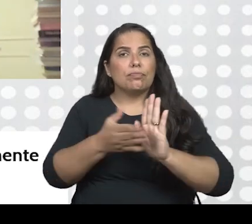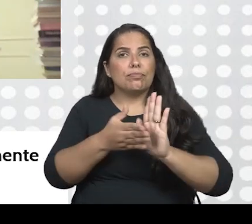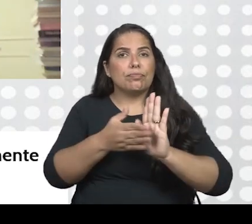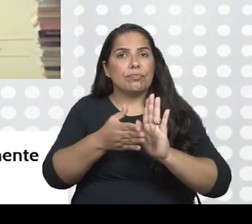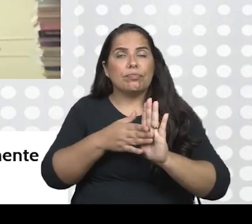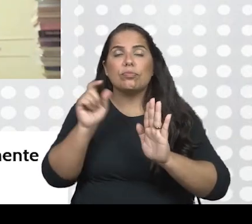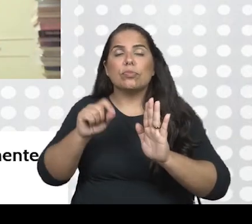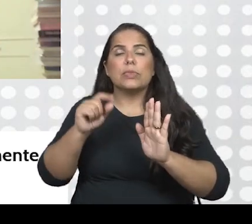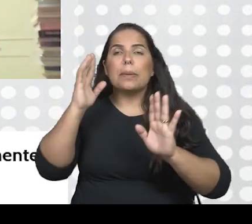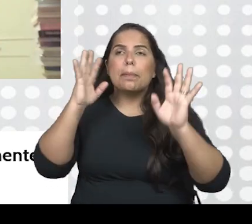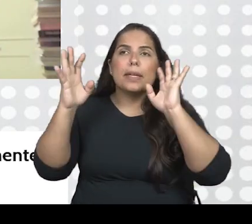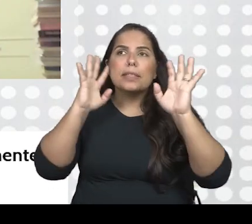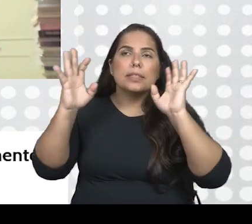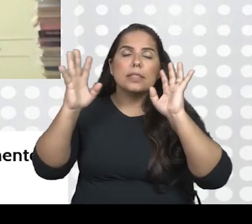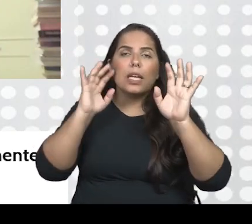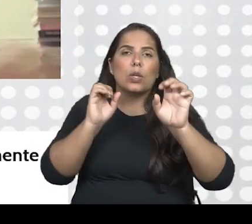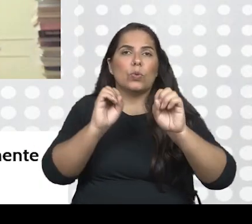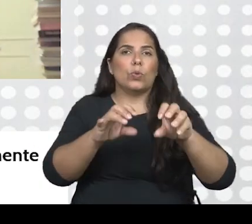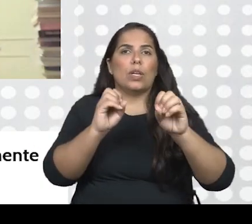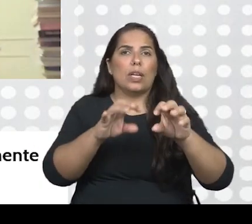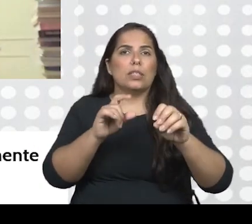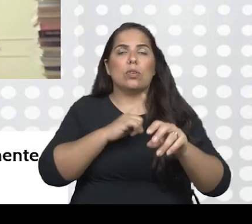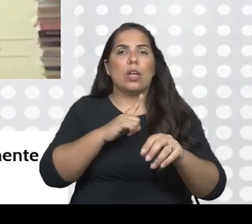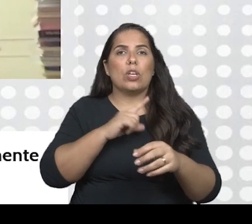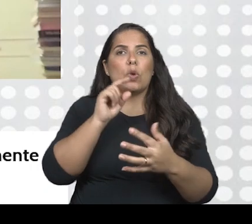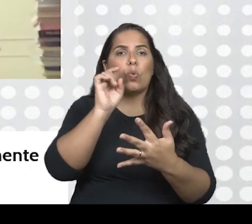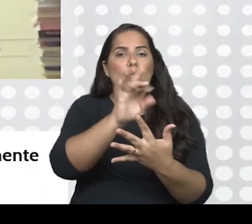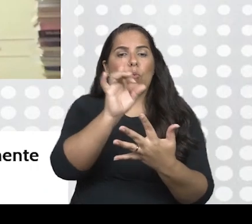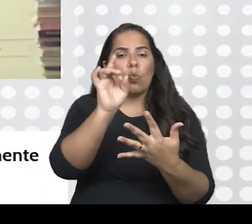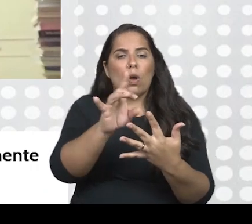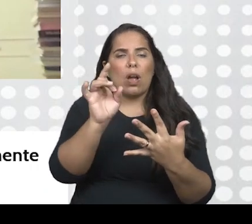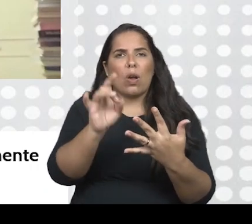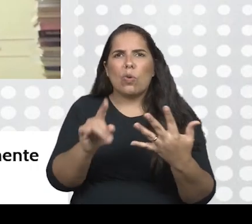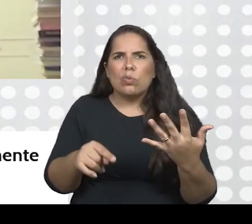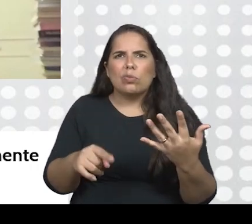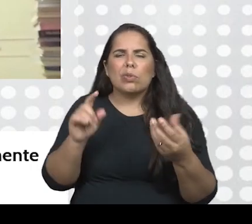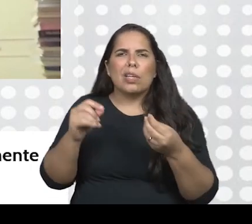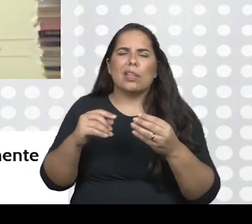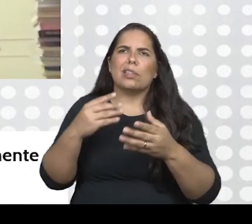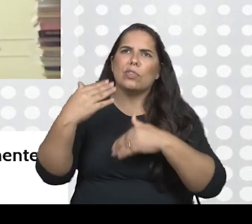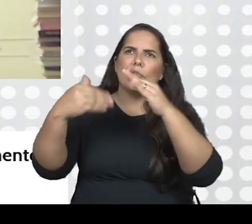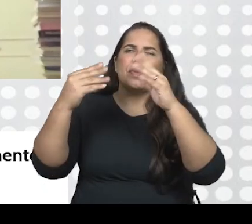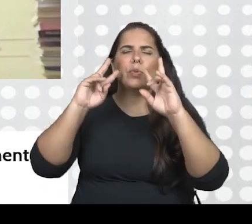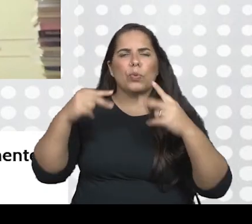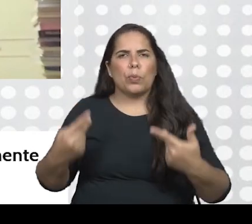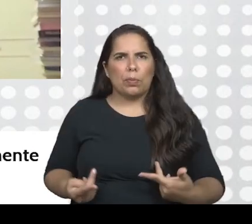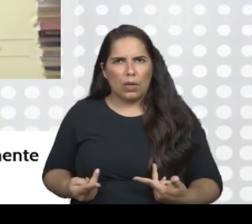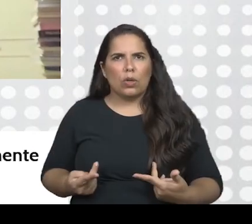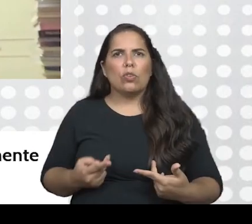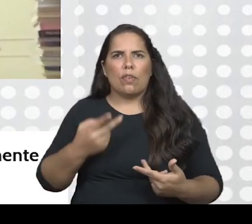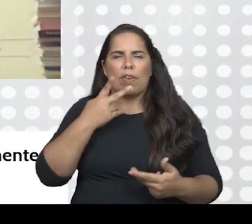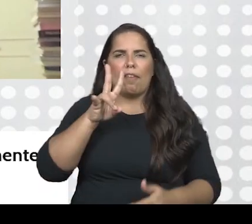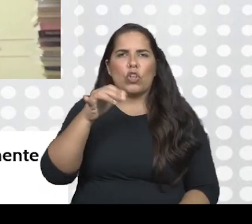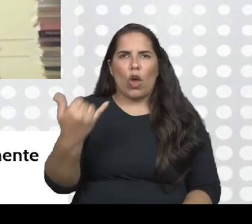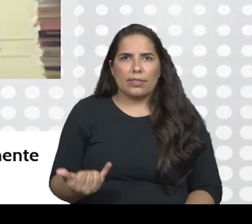em que se pensa que a educação se dá um a um. Né? Toda a teoria do desenvolvimento humano, vou aqui só citar